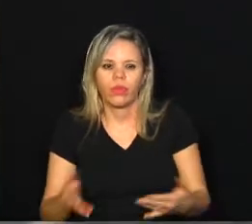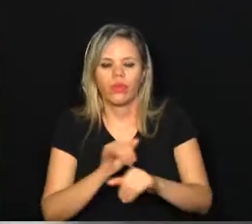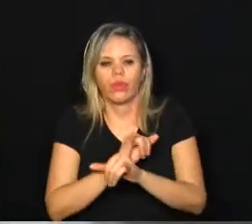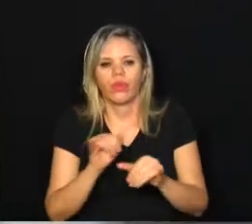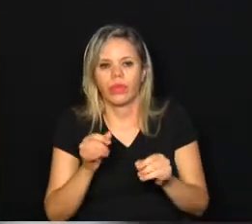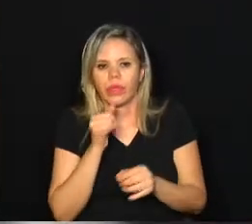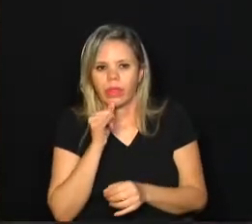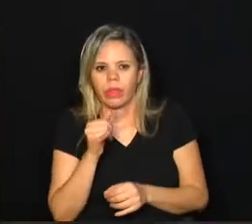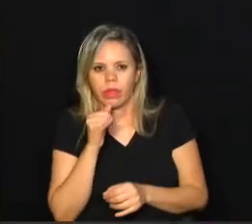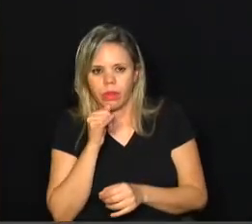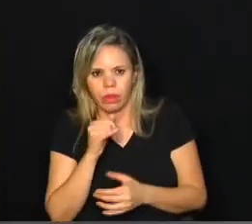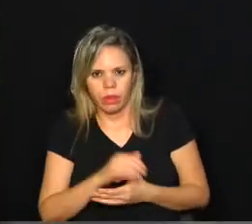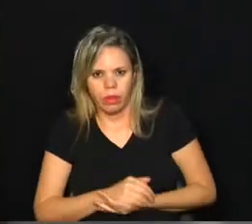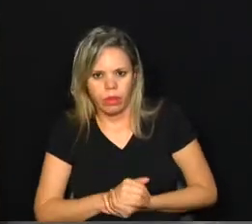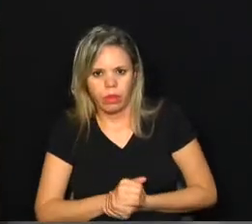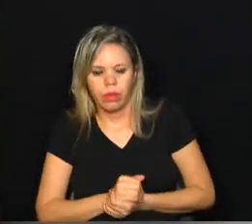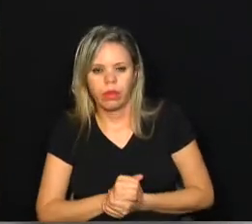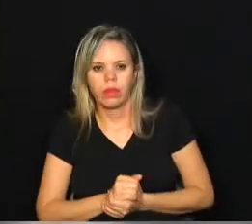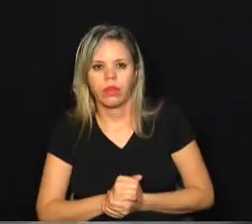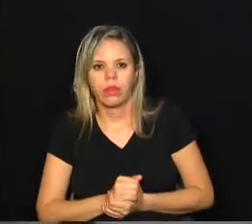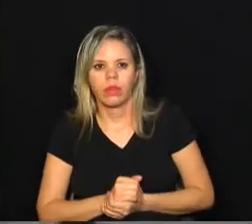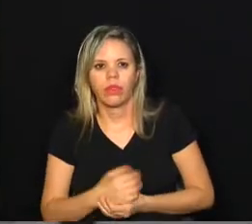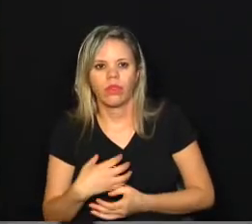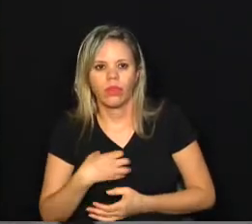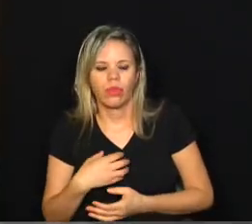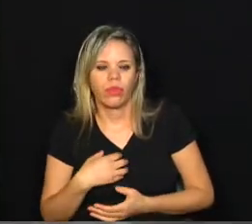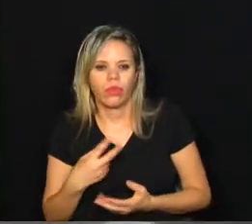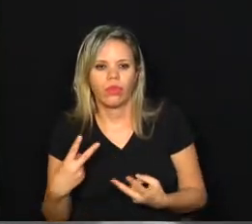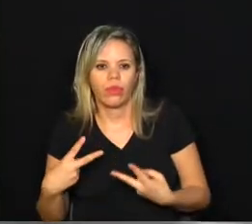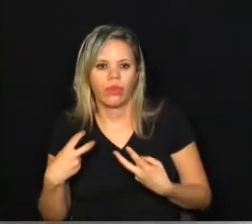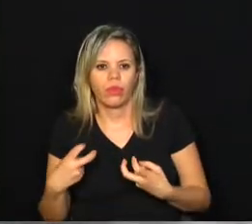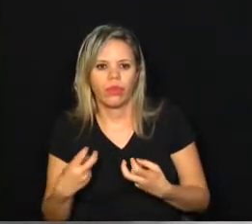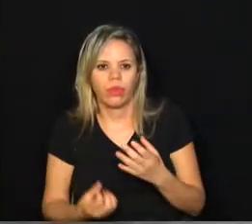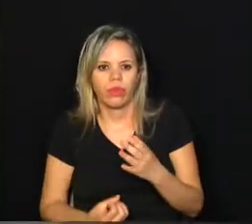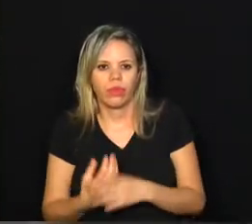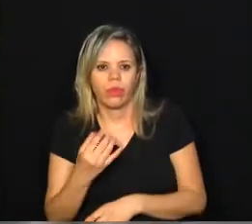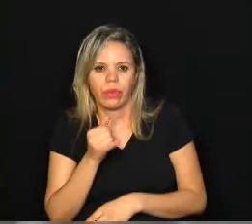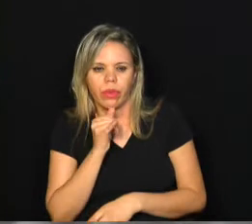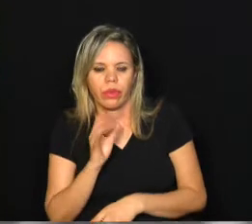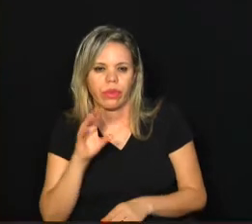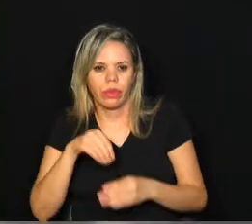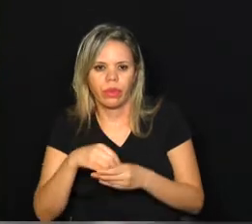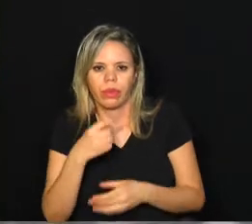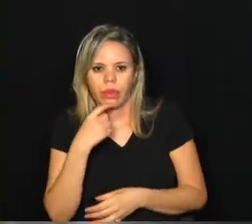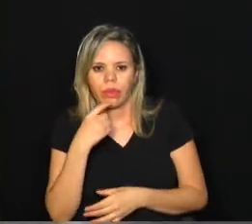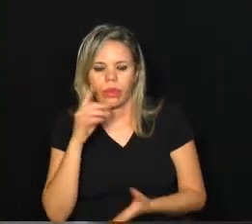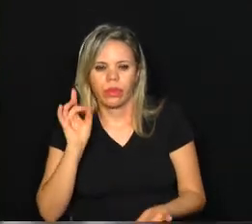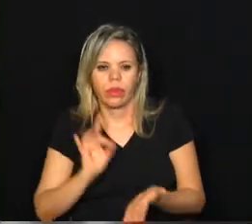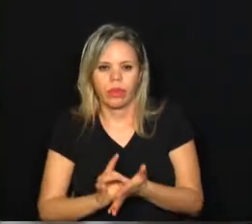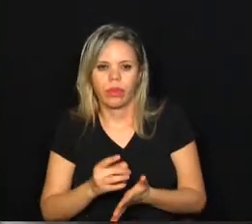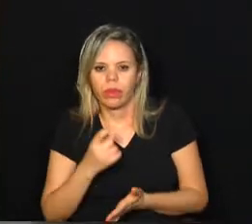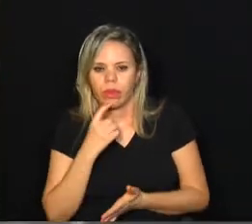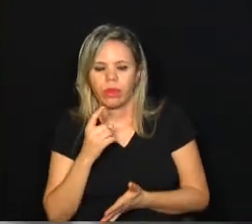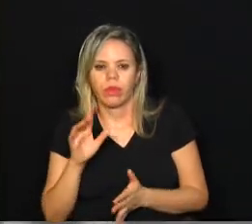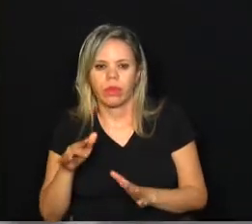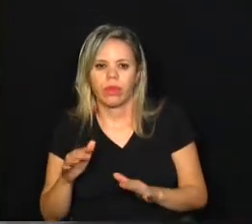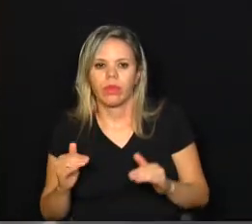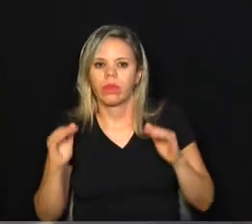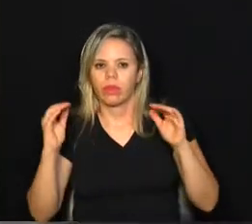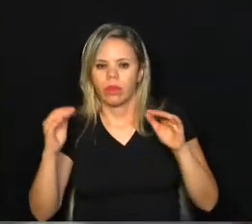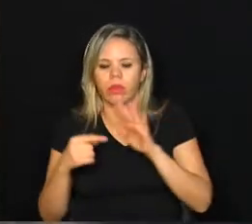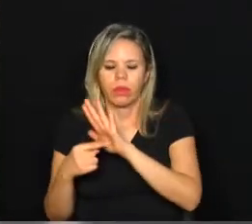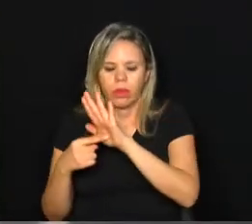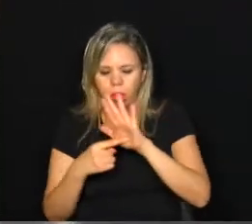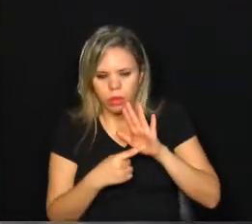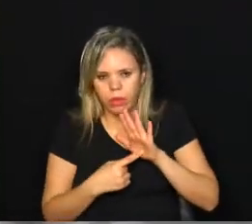tipo de maneira de se ver, criando em Campinas, realmente colocando Campinas no mapa